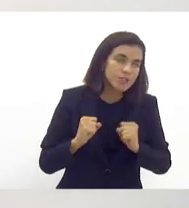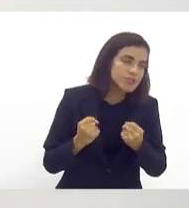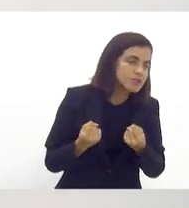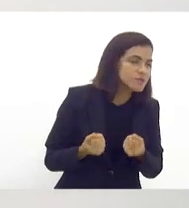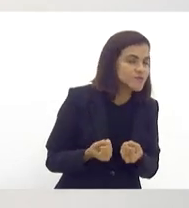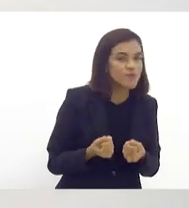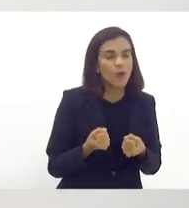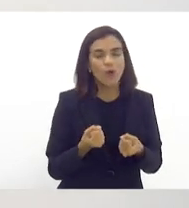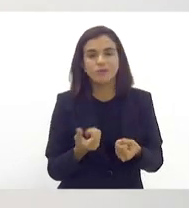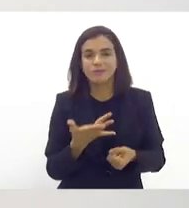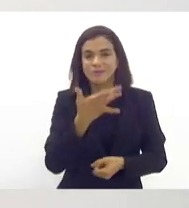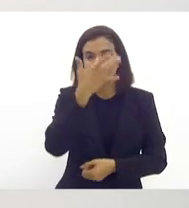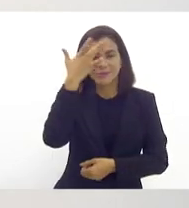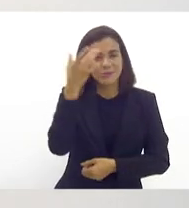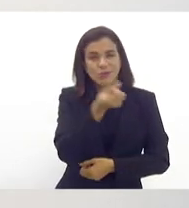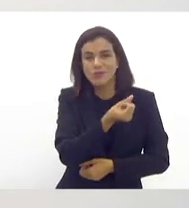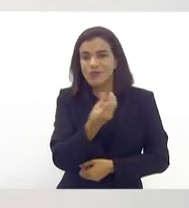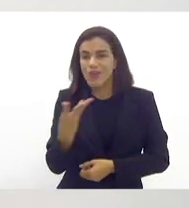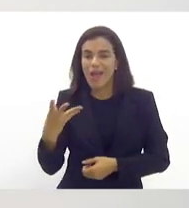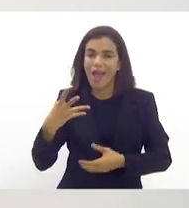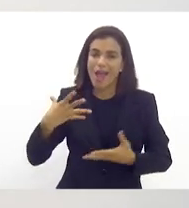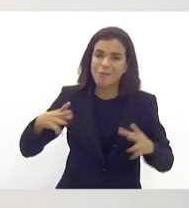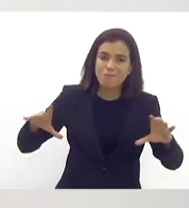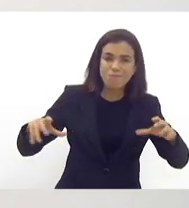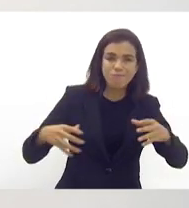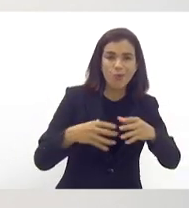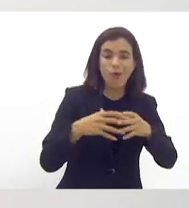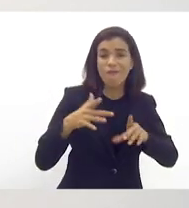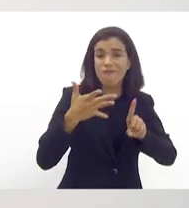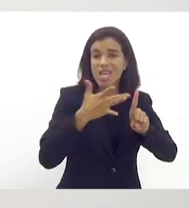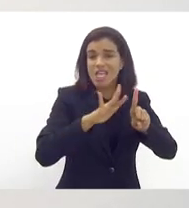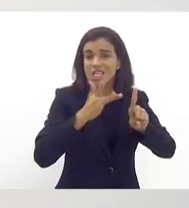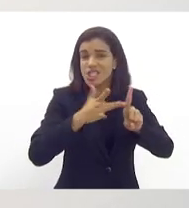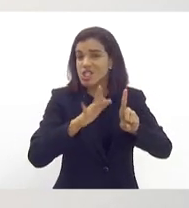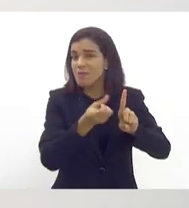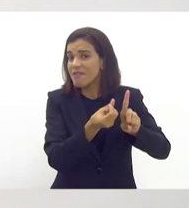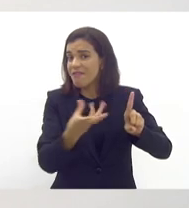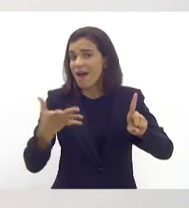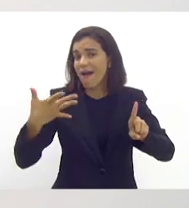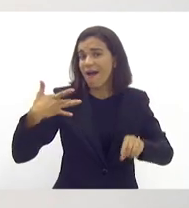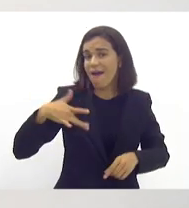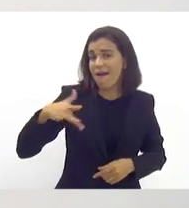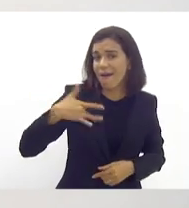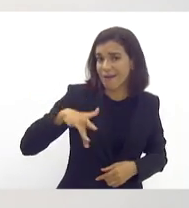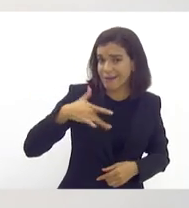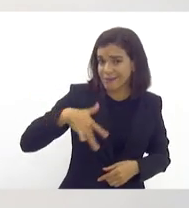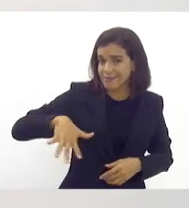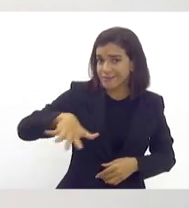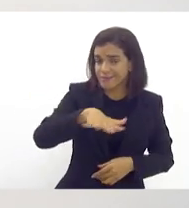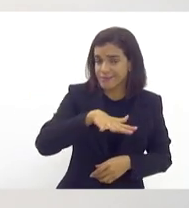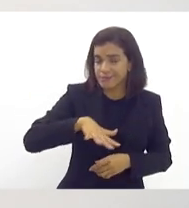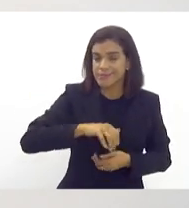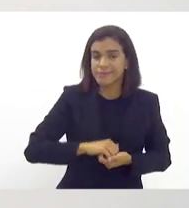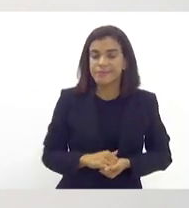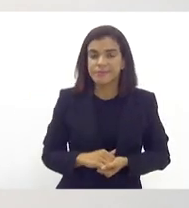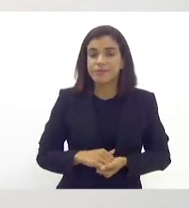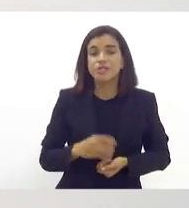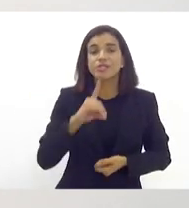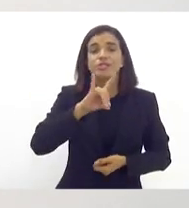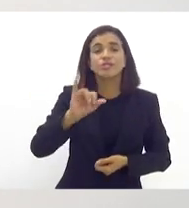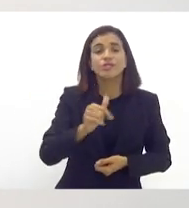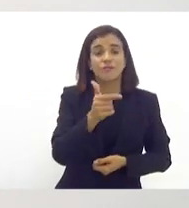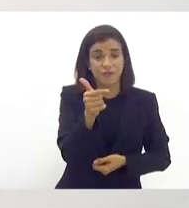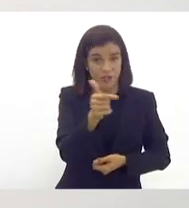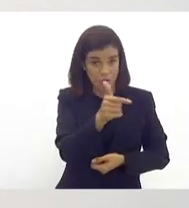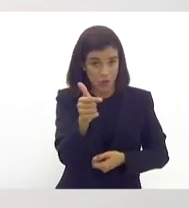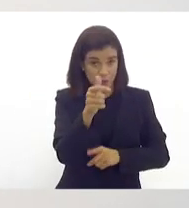absurdo com tantas pessoas aqui envolvidas tantas vítimas aqui vítimas dessa situação envolvidas nessa situação no dia 22